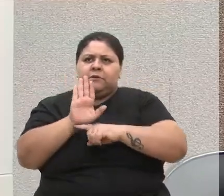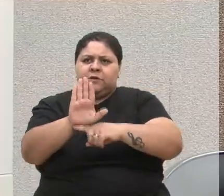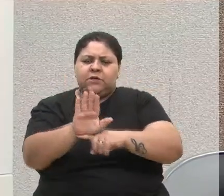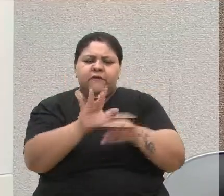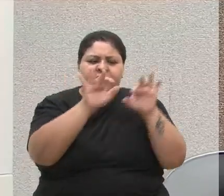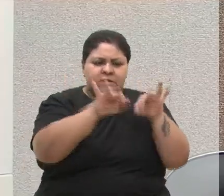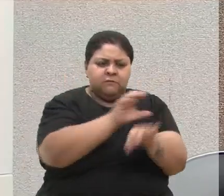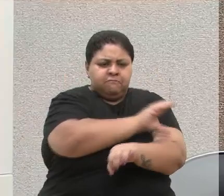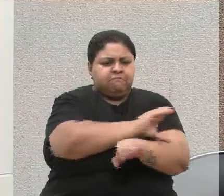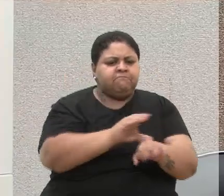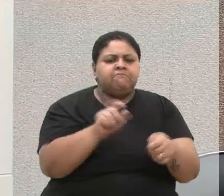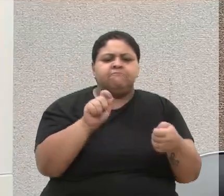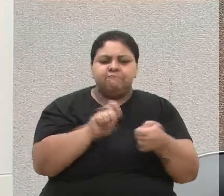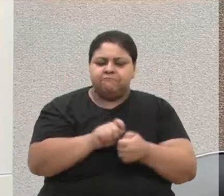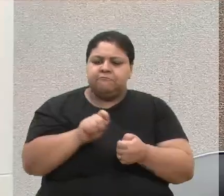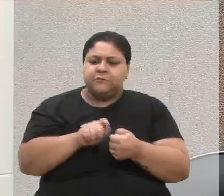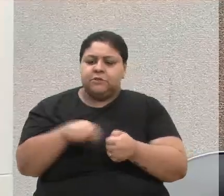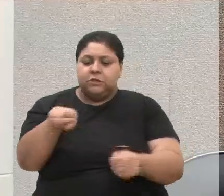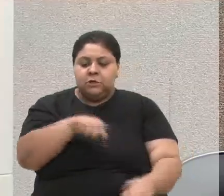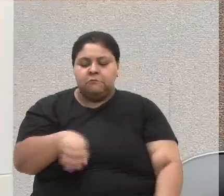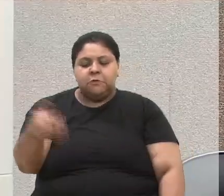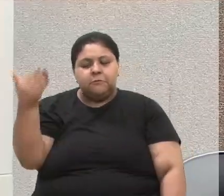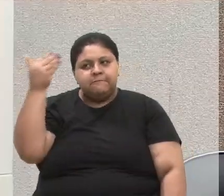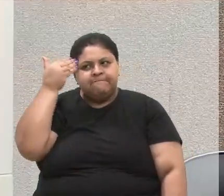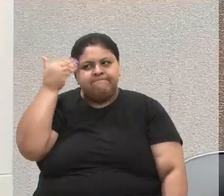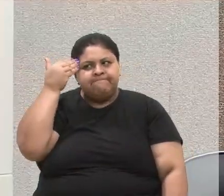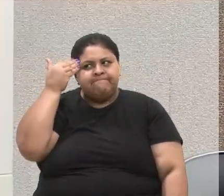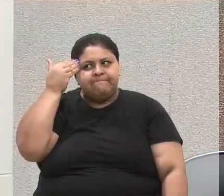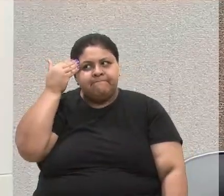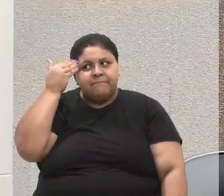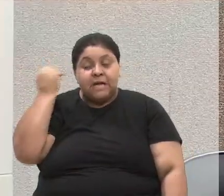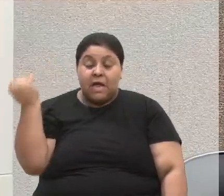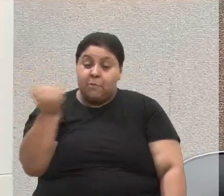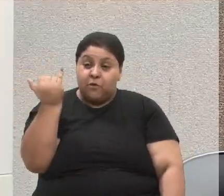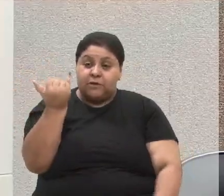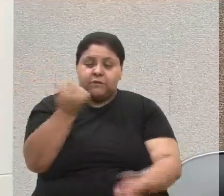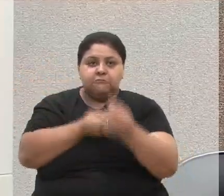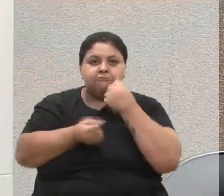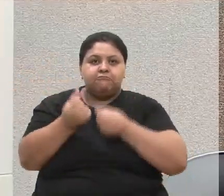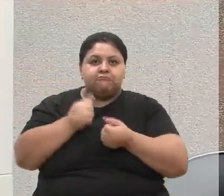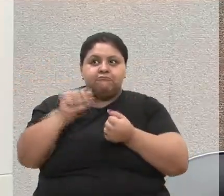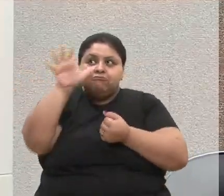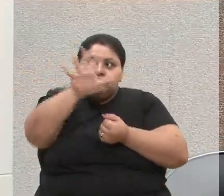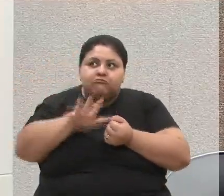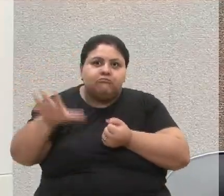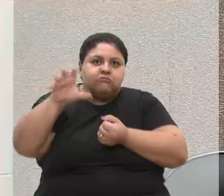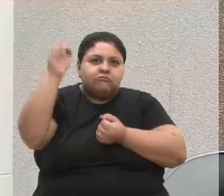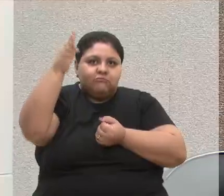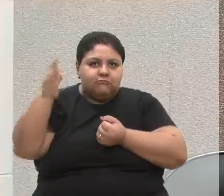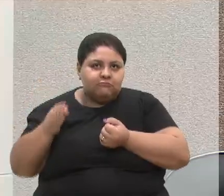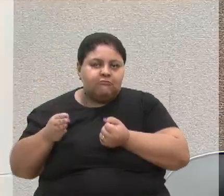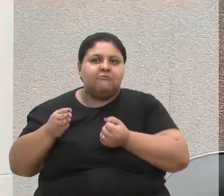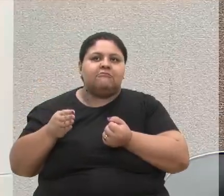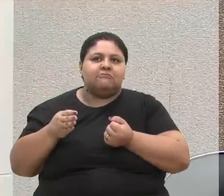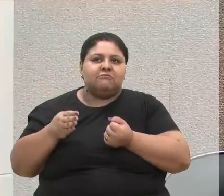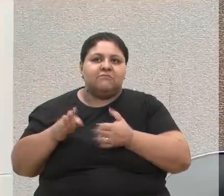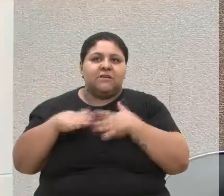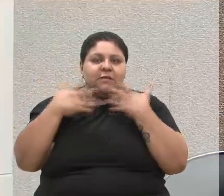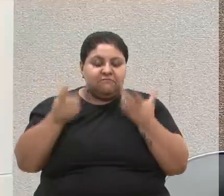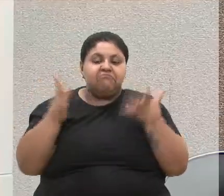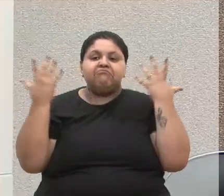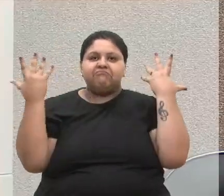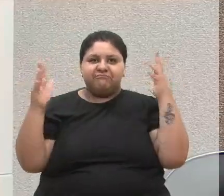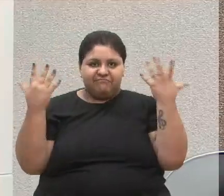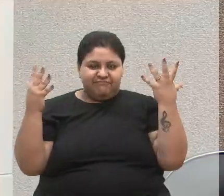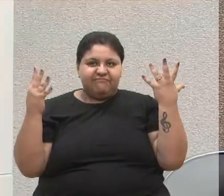fazer com que eu entendesse a importância da economia no cenário nacional, da cidade e tudo mais. Então, fica aqui meus